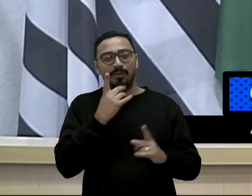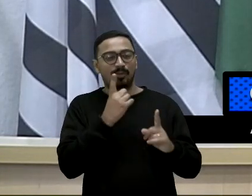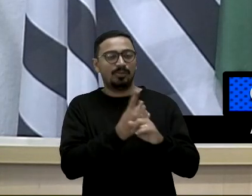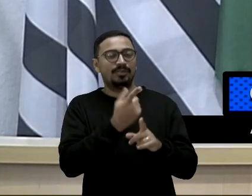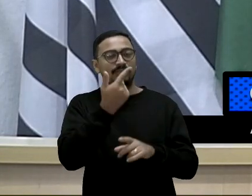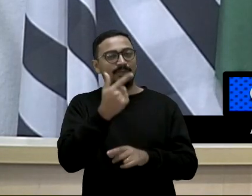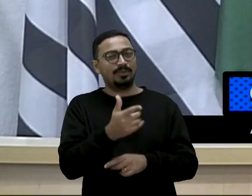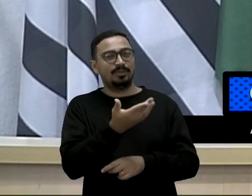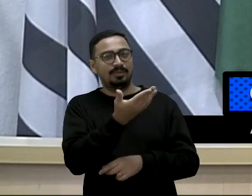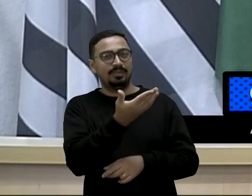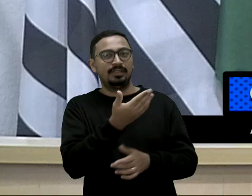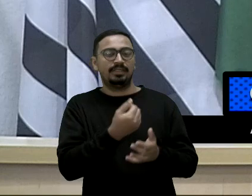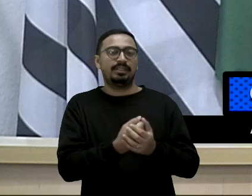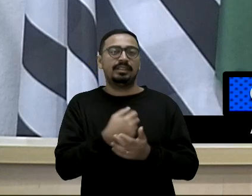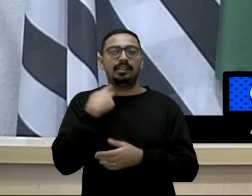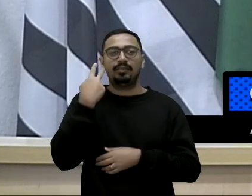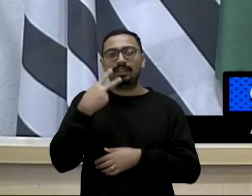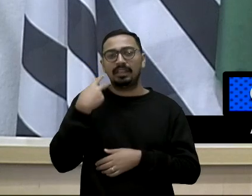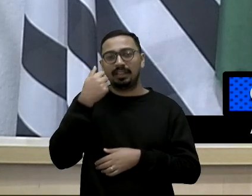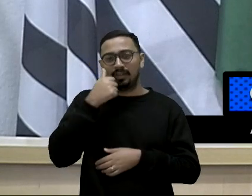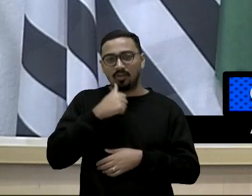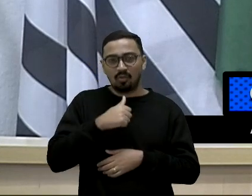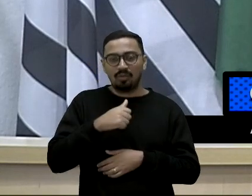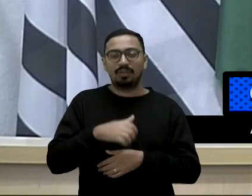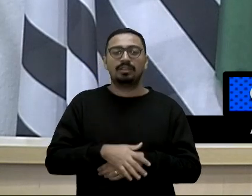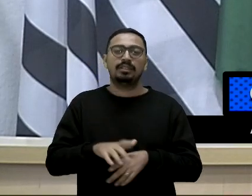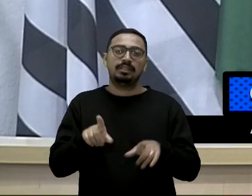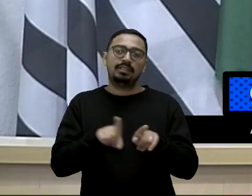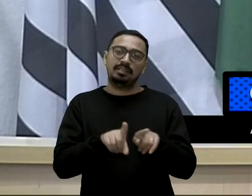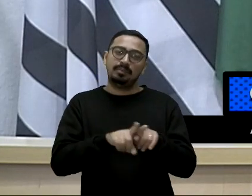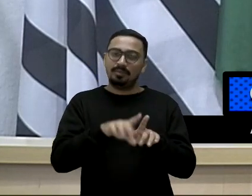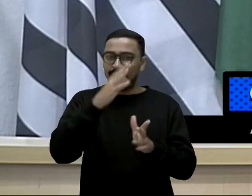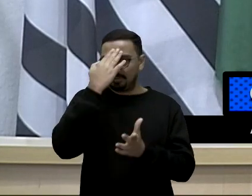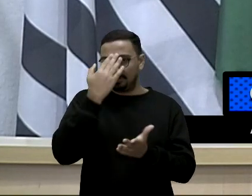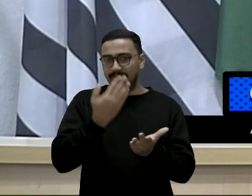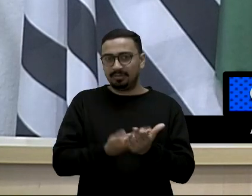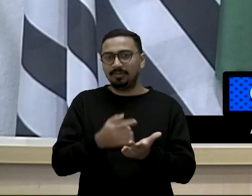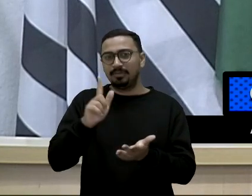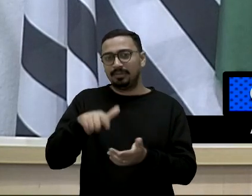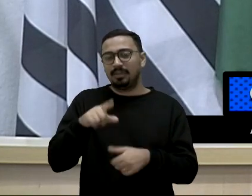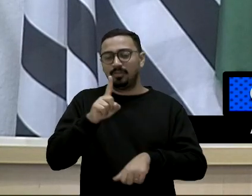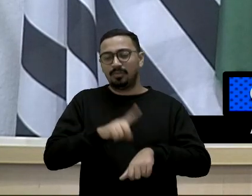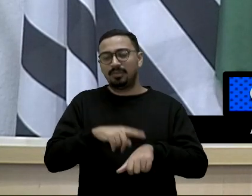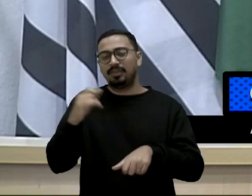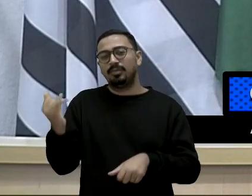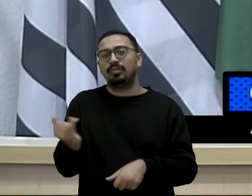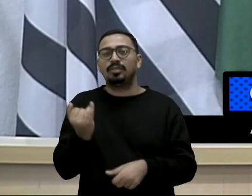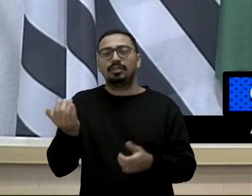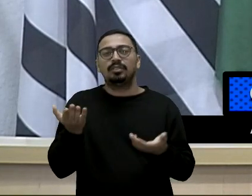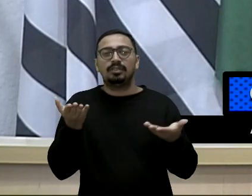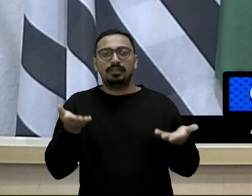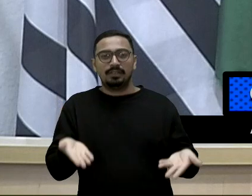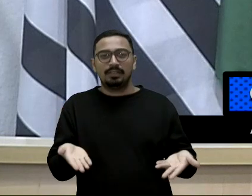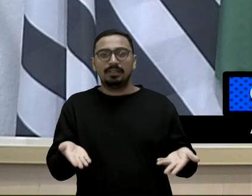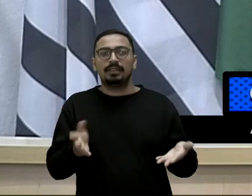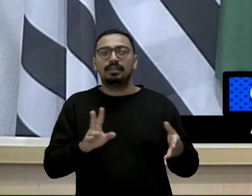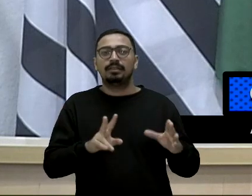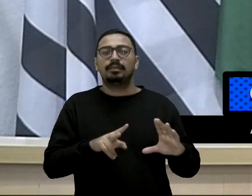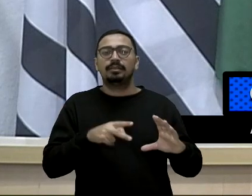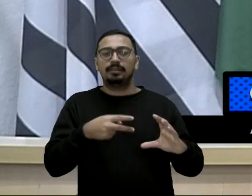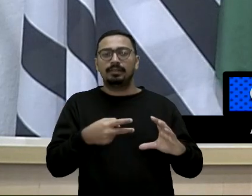reencontrá-lo. As vereadoras, acredito que é um momento muito importante aqui para essa